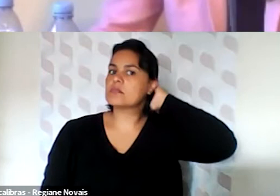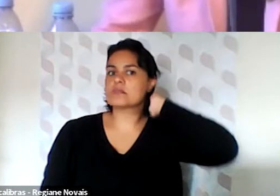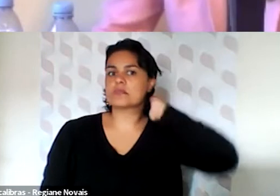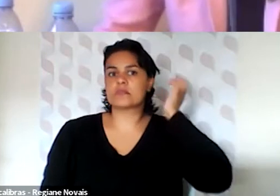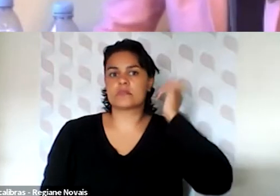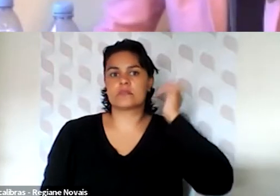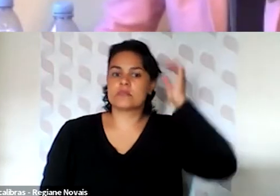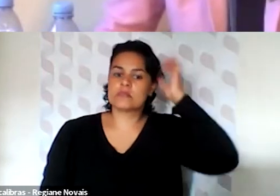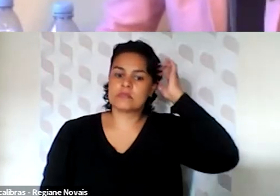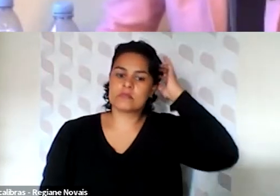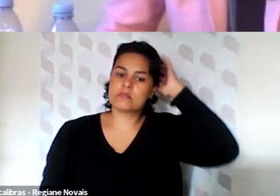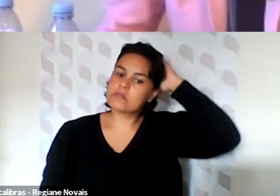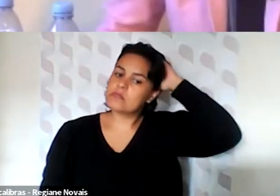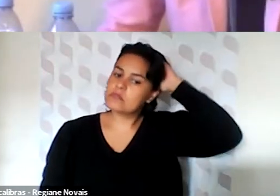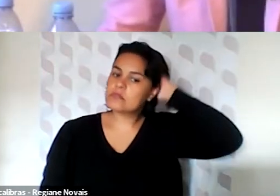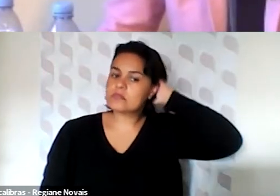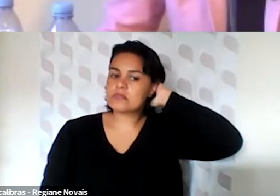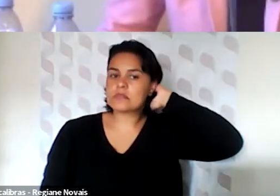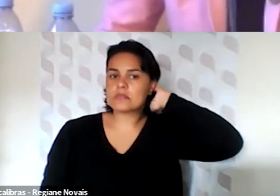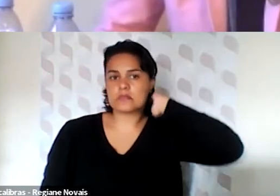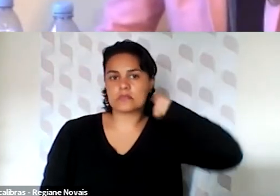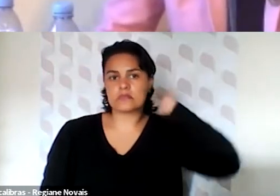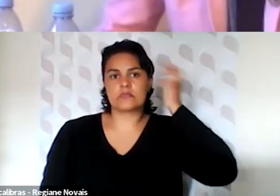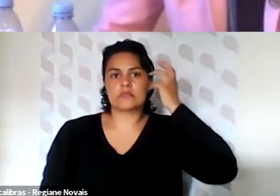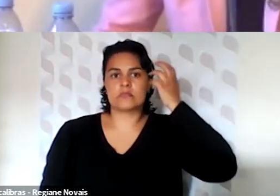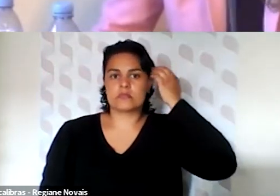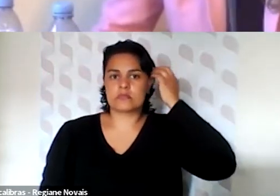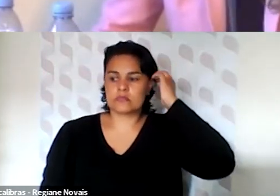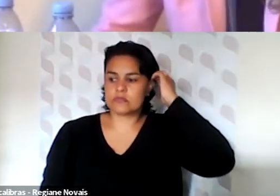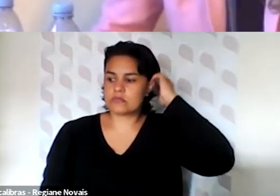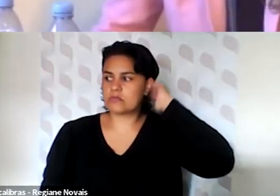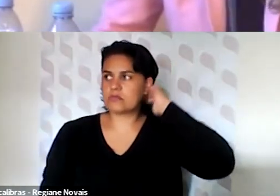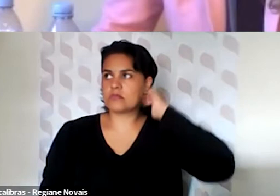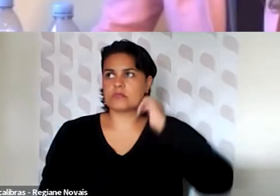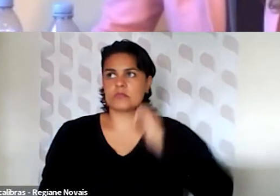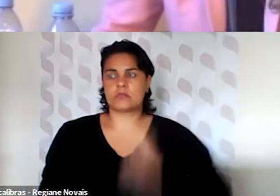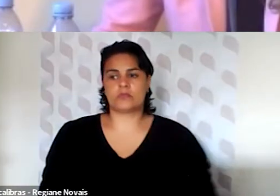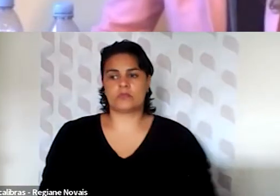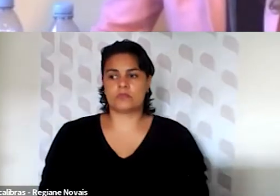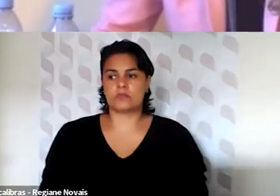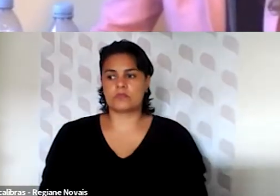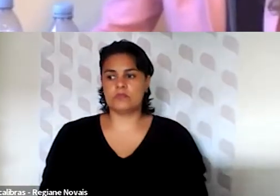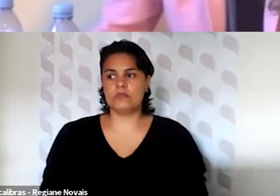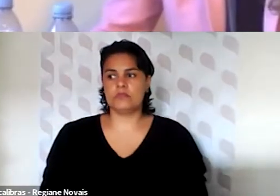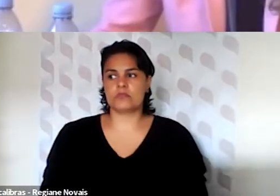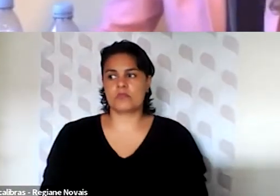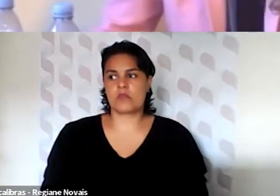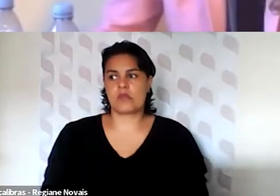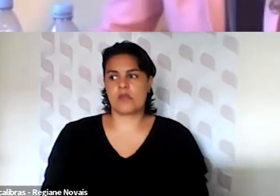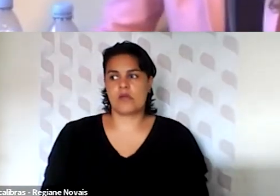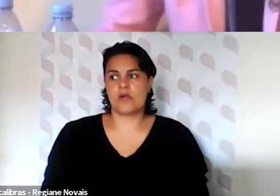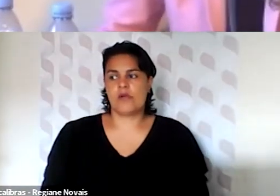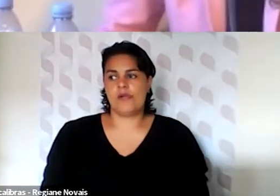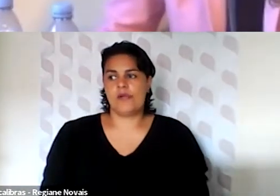aussi la protection de l'Amazonie et les peuples indigènes, mais de l'autre, il continue quand même à accepter de faire du